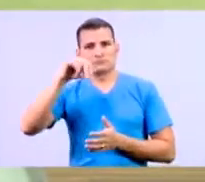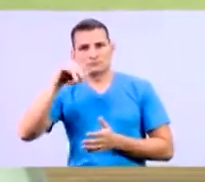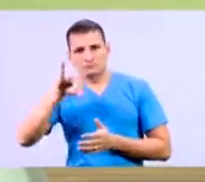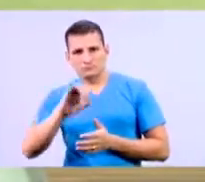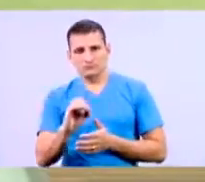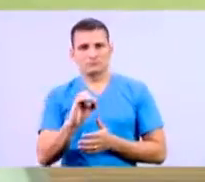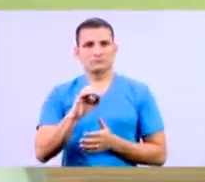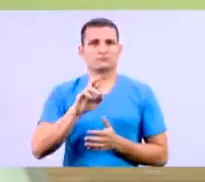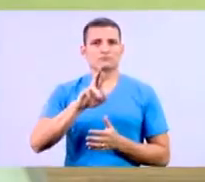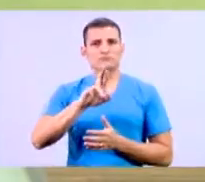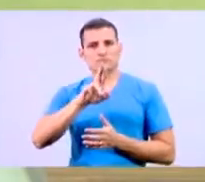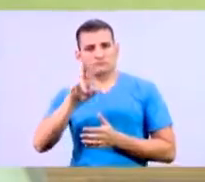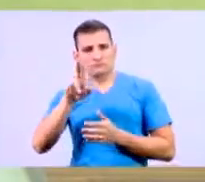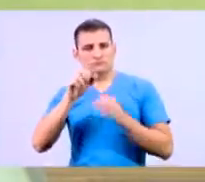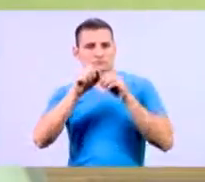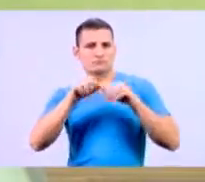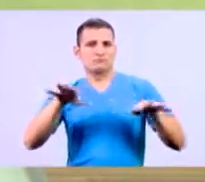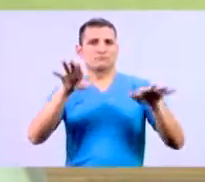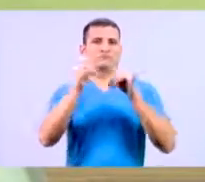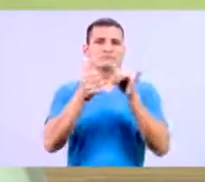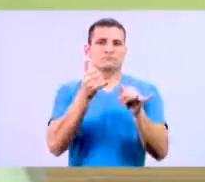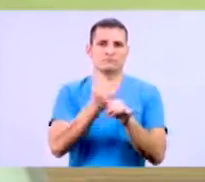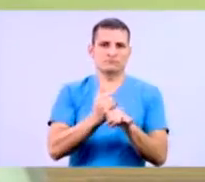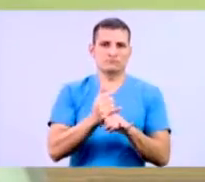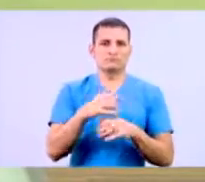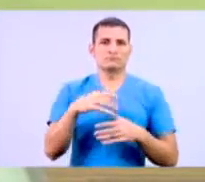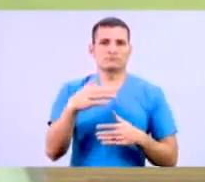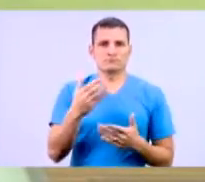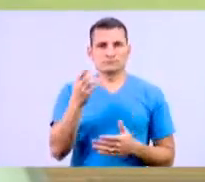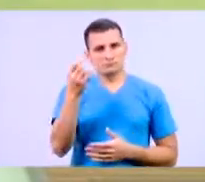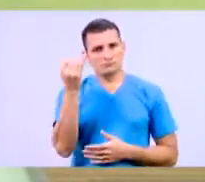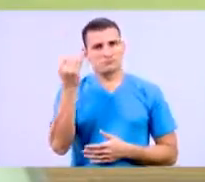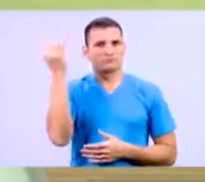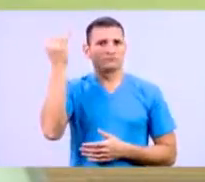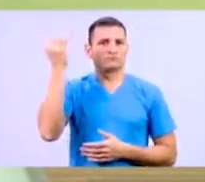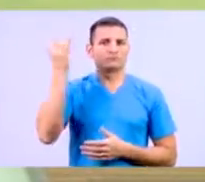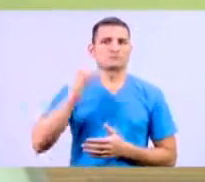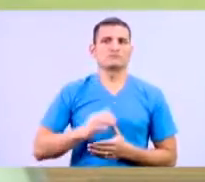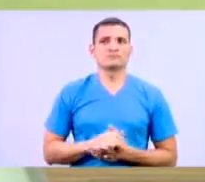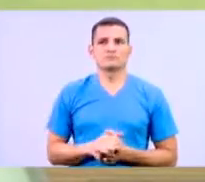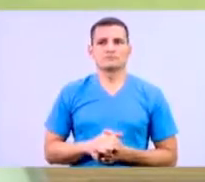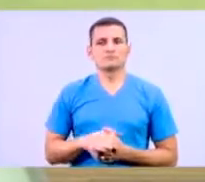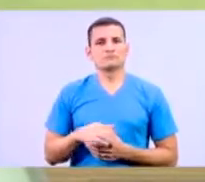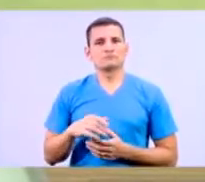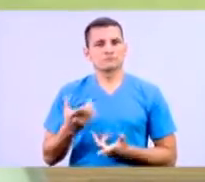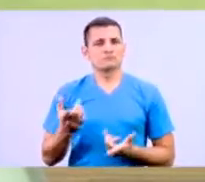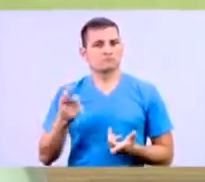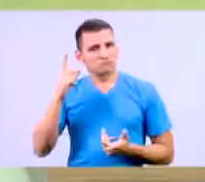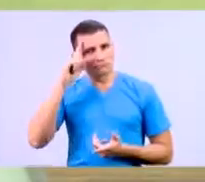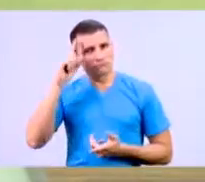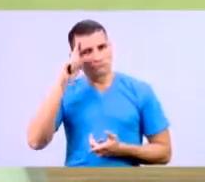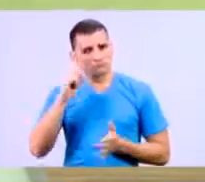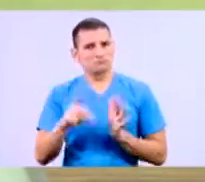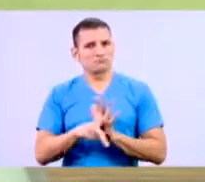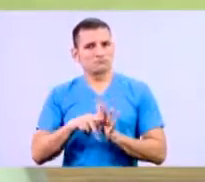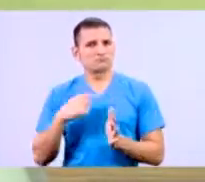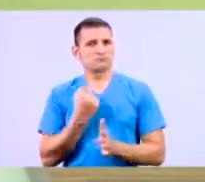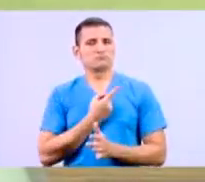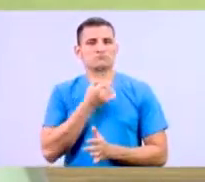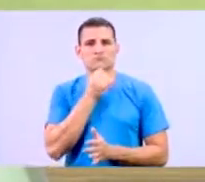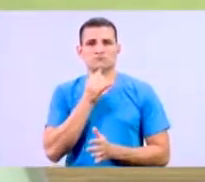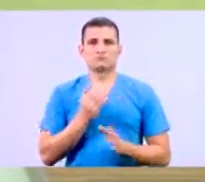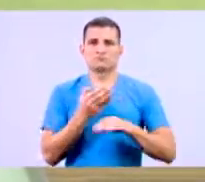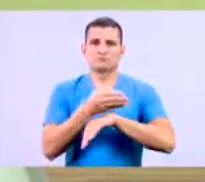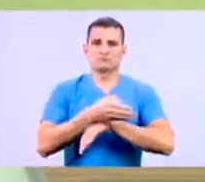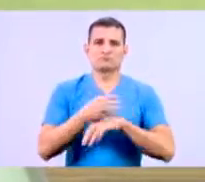e publicar isso na internet. Então, é muito importante e faz parte do nosso dia a dia, quando a gente acessa, por exemplo,